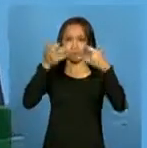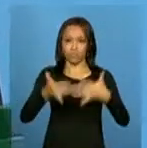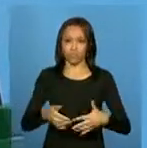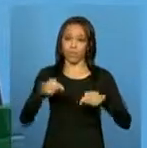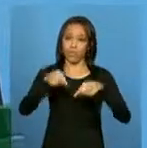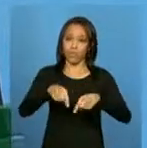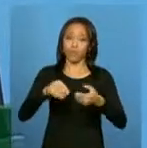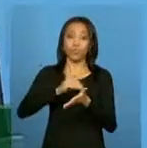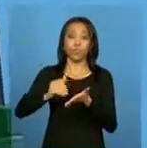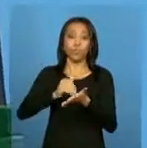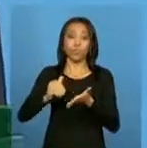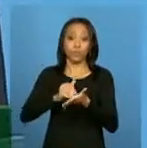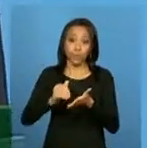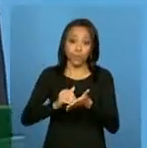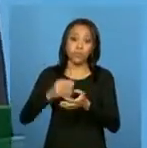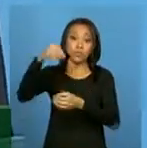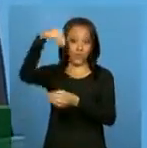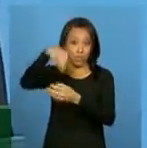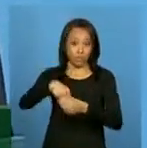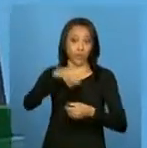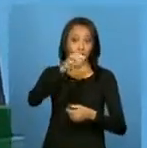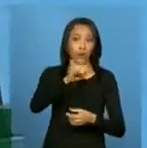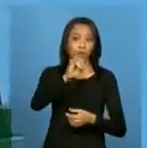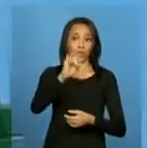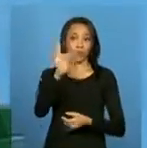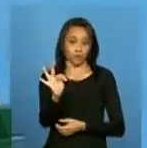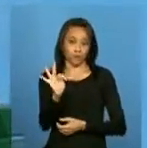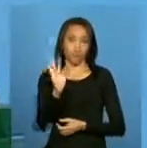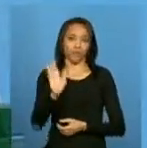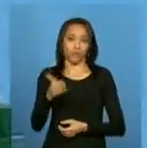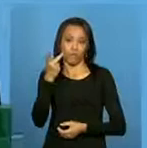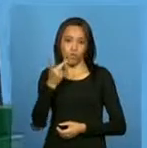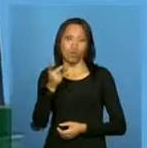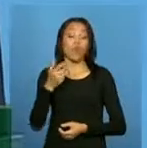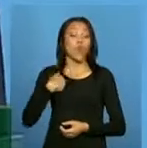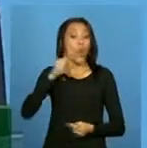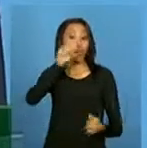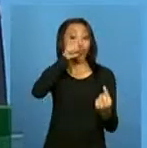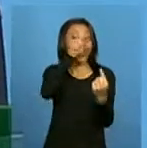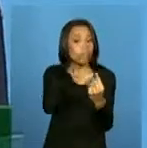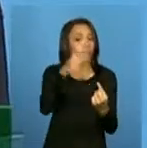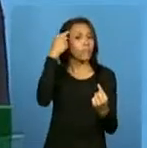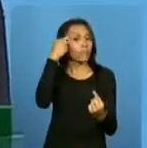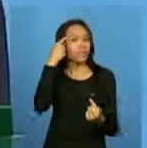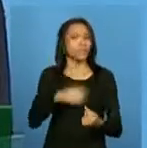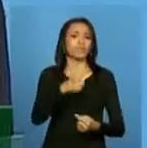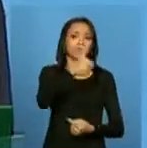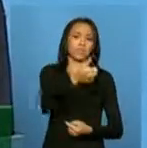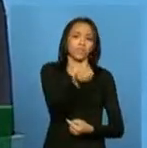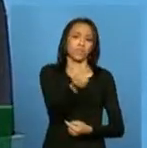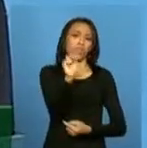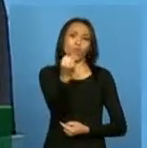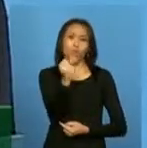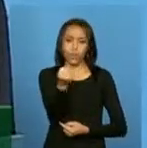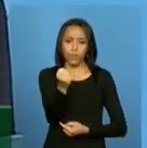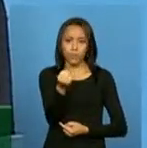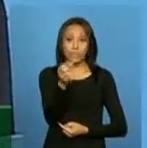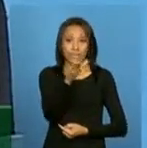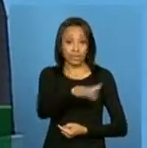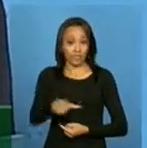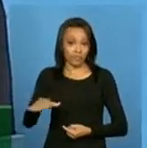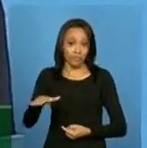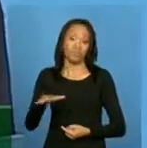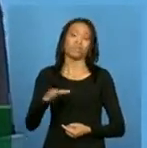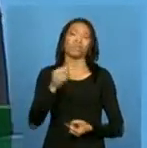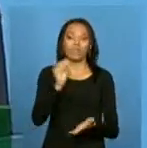do escritório da OIT, Guy Ryder, o objetivo é pensar nesses 168 milhões de crianças, meninos e